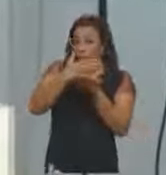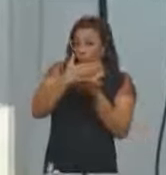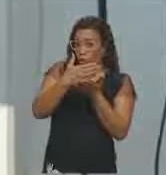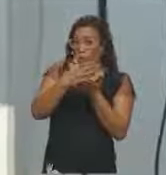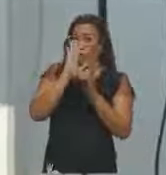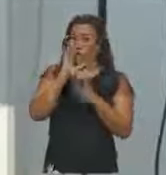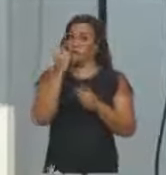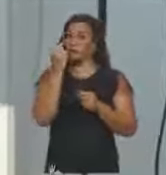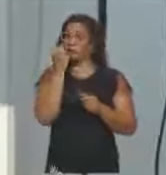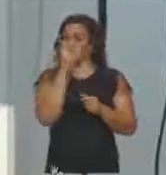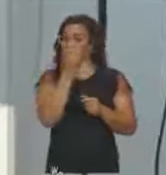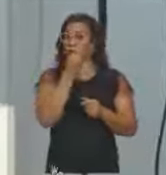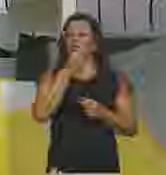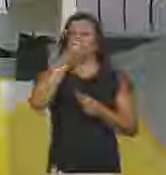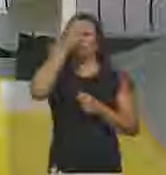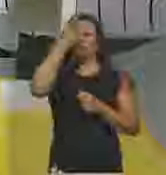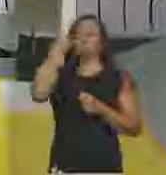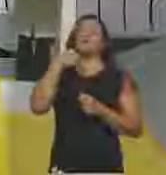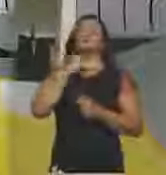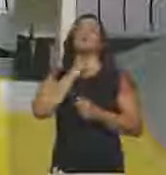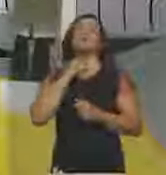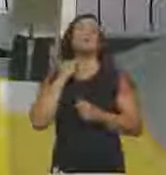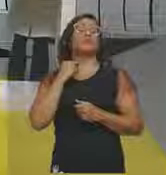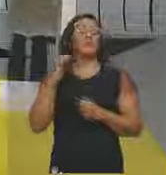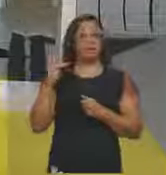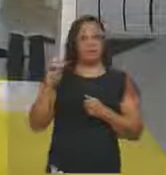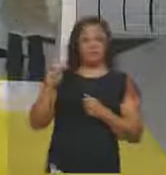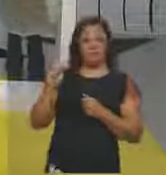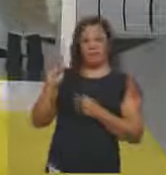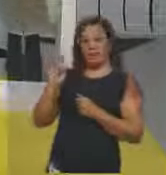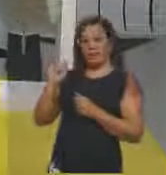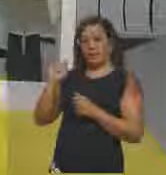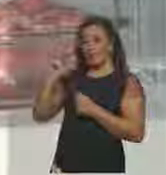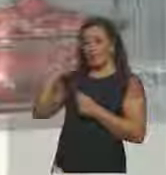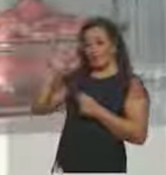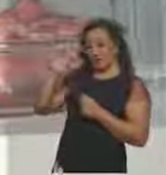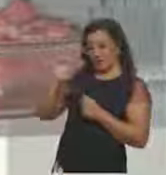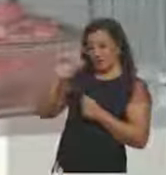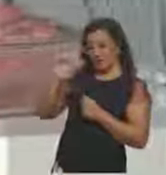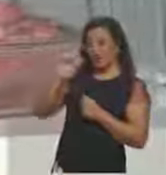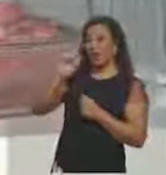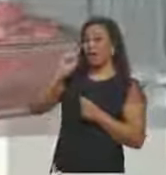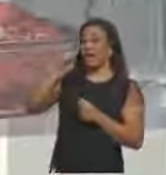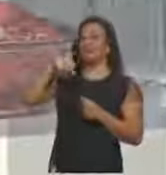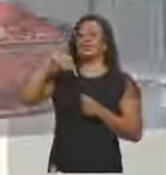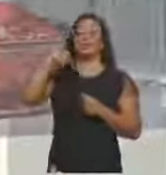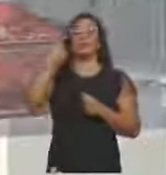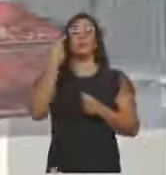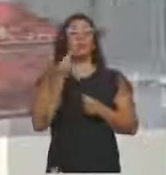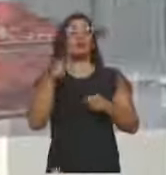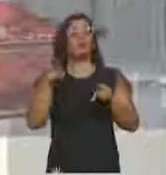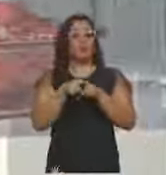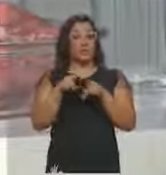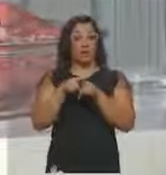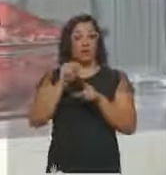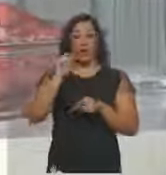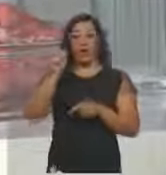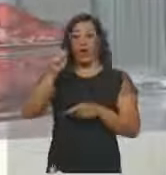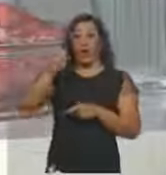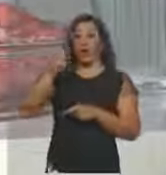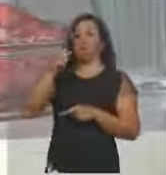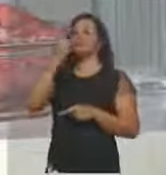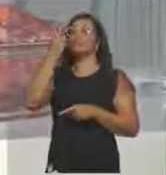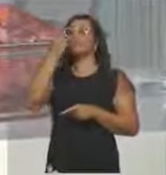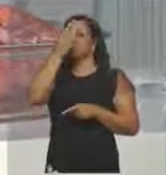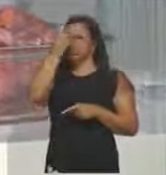ainda passa pela faringe. Na faringe, vai ocorrer aí a passagem do ar, e